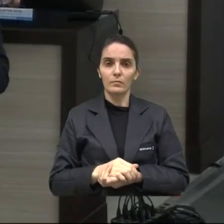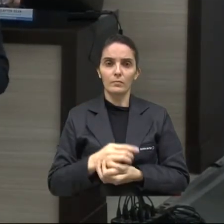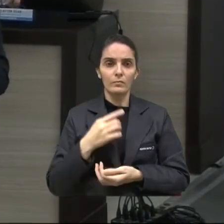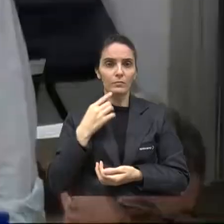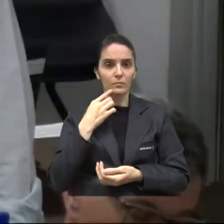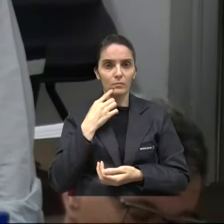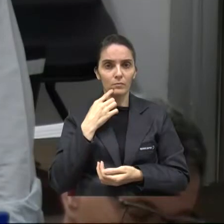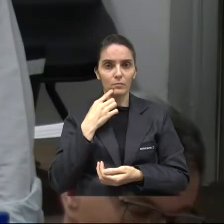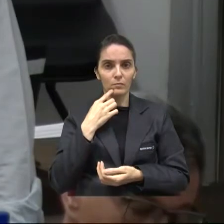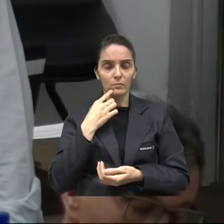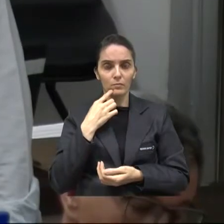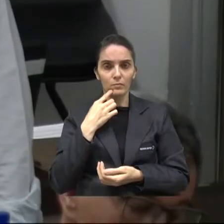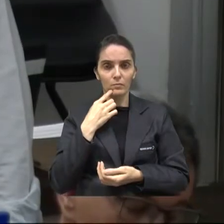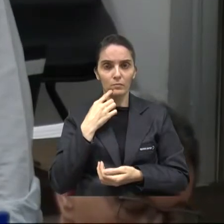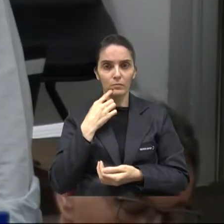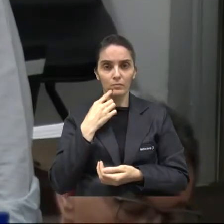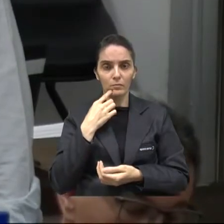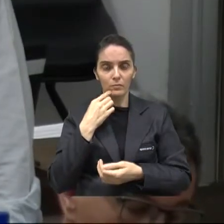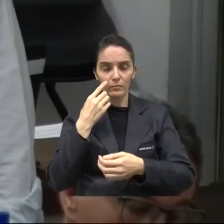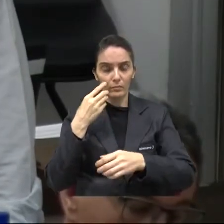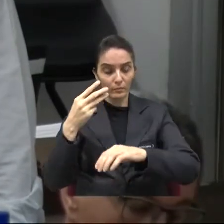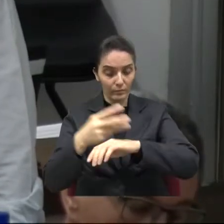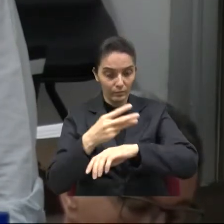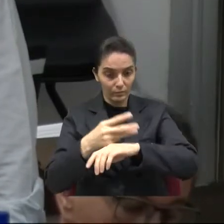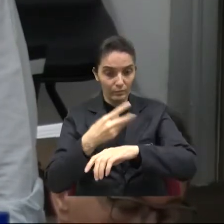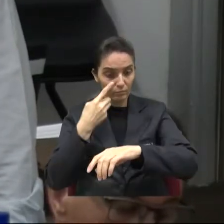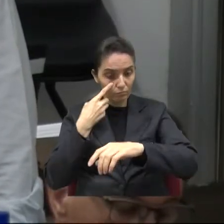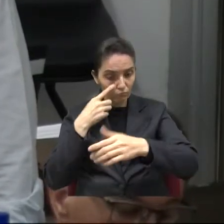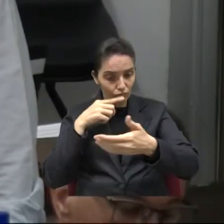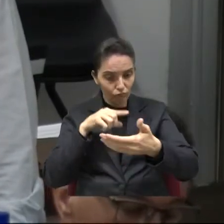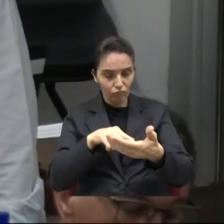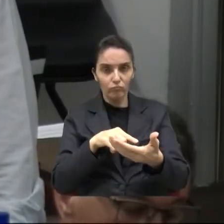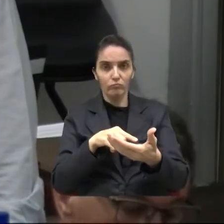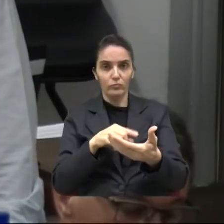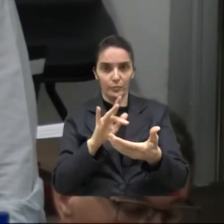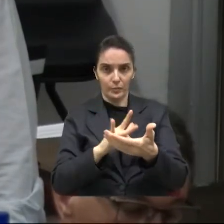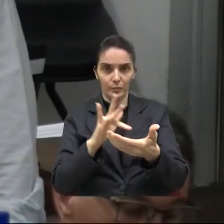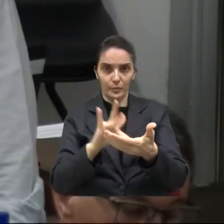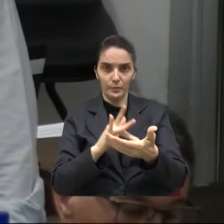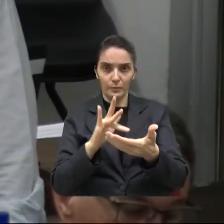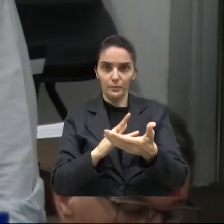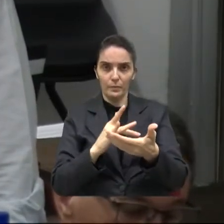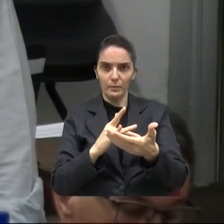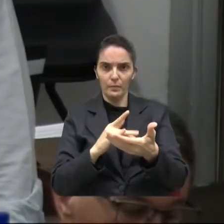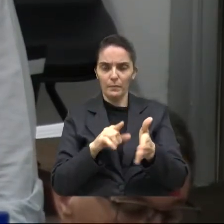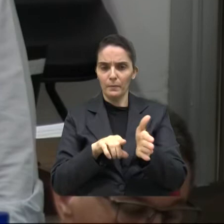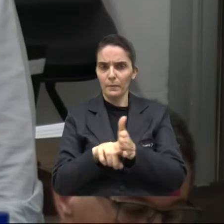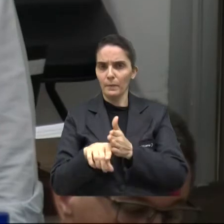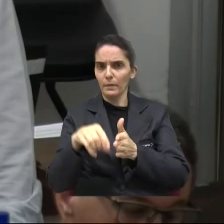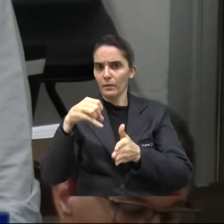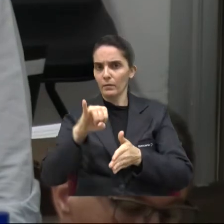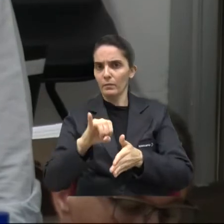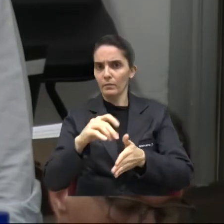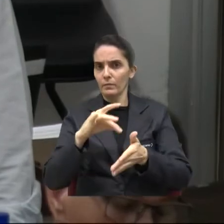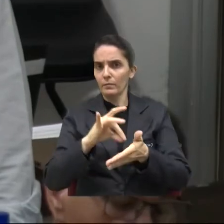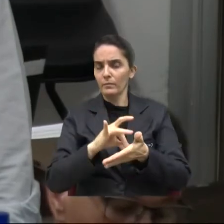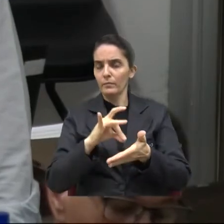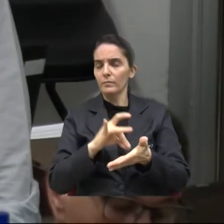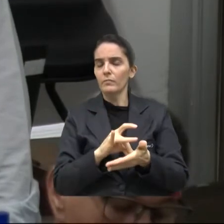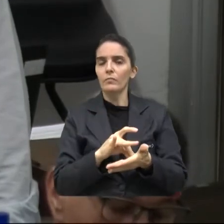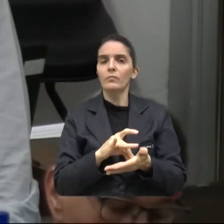surpreendido com uma mensagem no WhatsApp, onde eu recebi perguntando se era verdade, era por volta de 15 para as